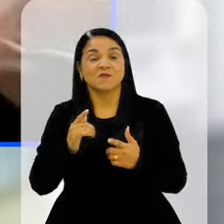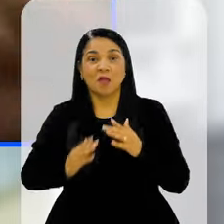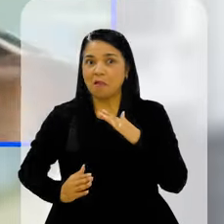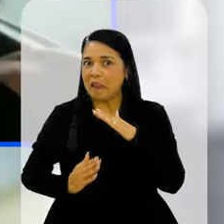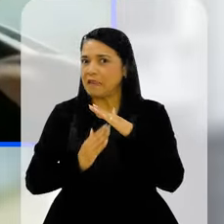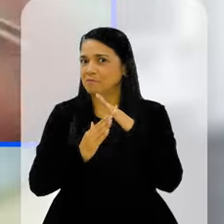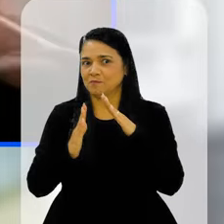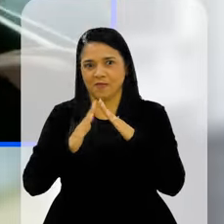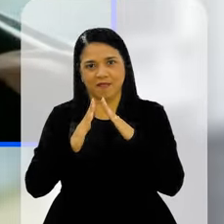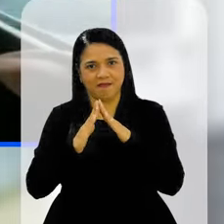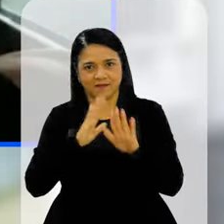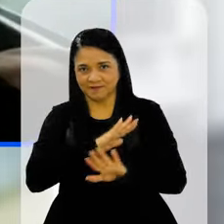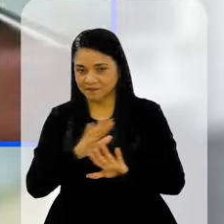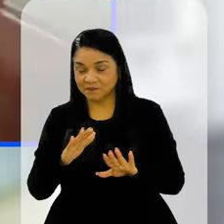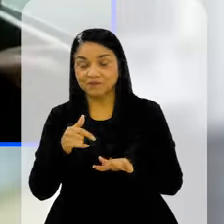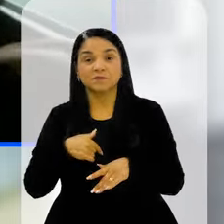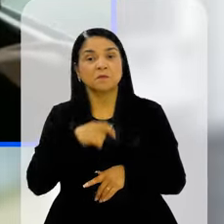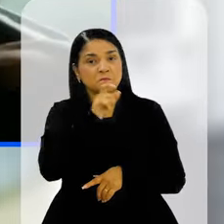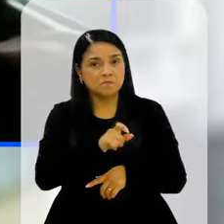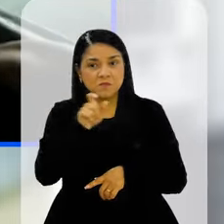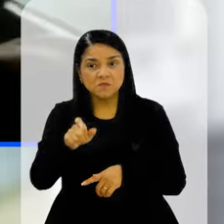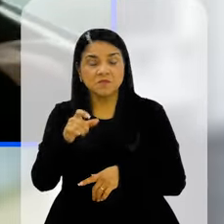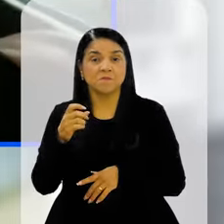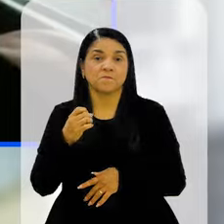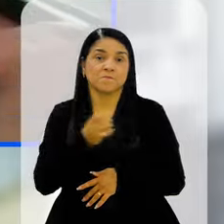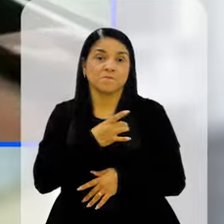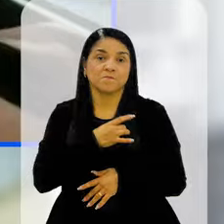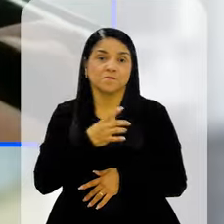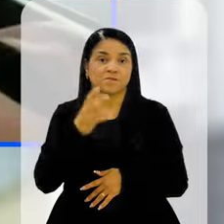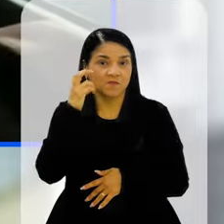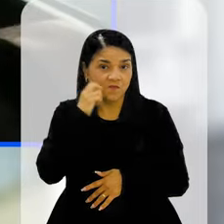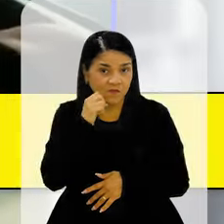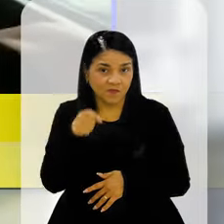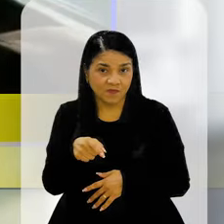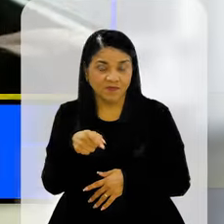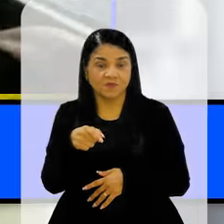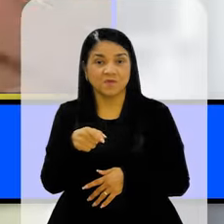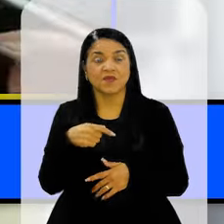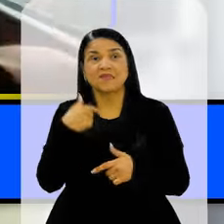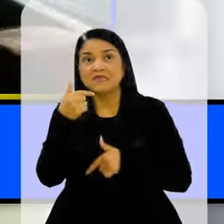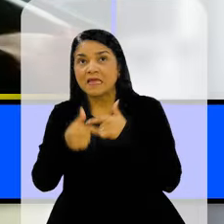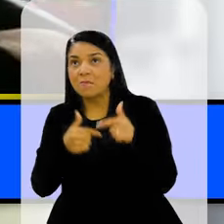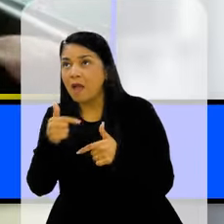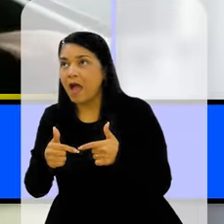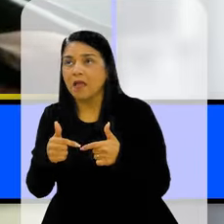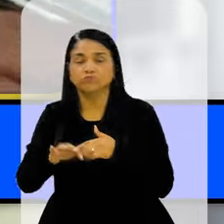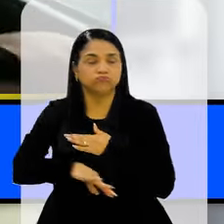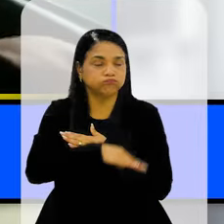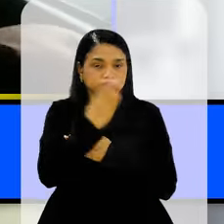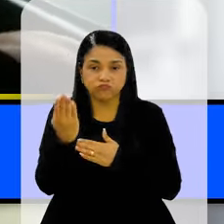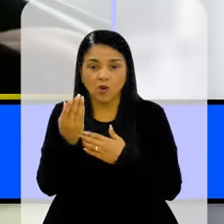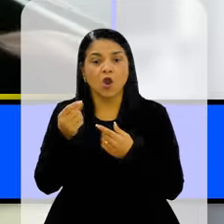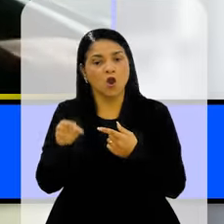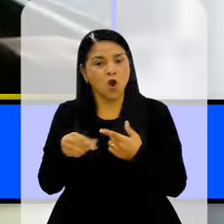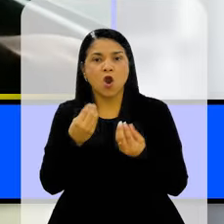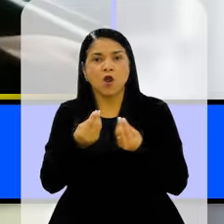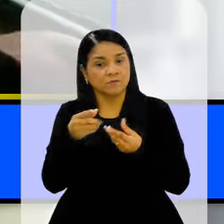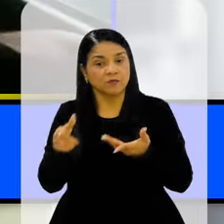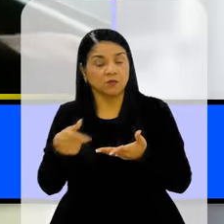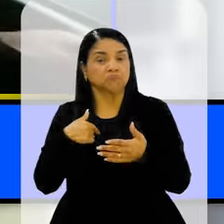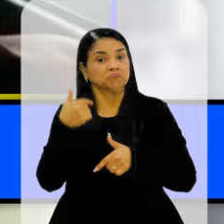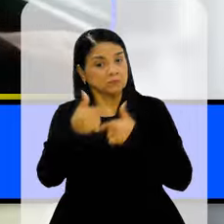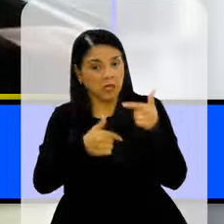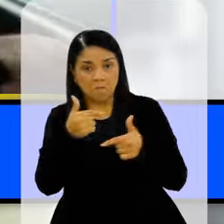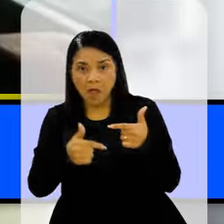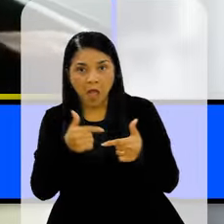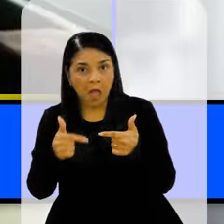três resgatados, né? A gangue dos caramelos na minha casa já tá no limite. Mas muitas pessoas também têm medo de adotar, têm receio, porque fala, eu trabalho o dia inteiro. Eu falei,